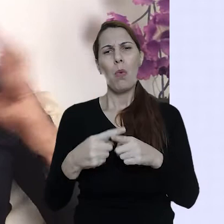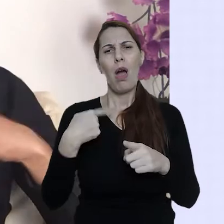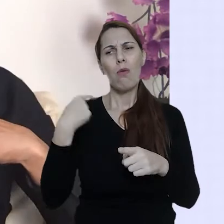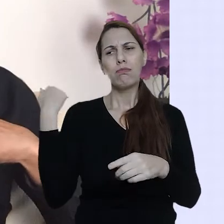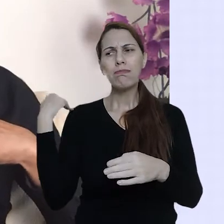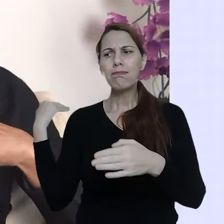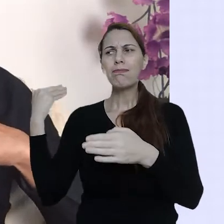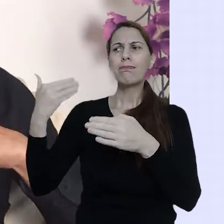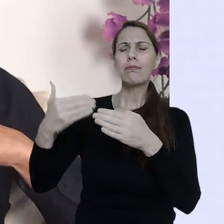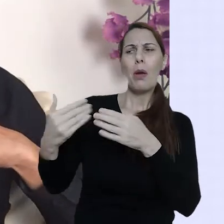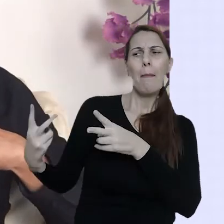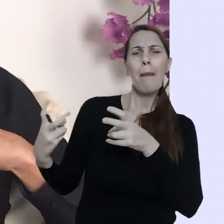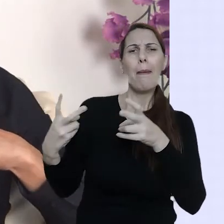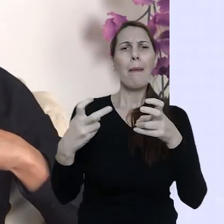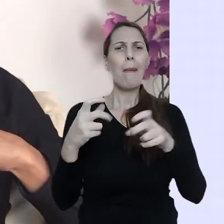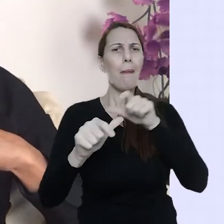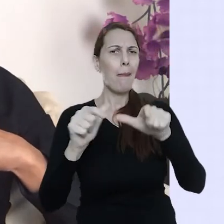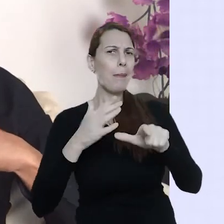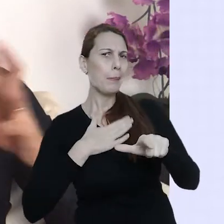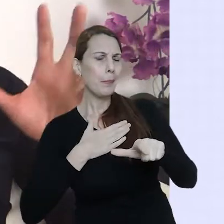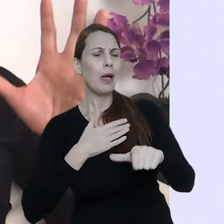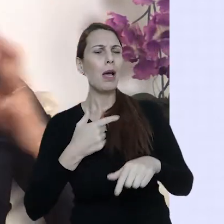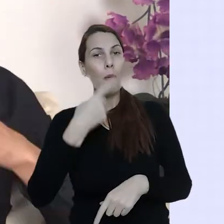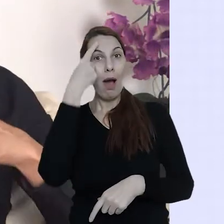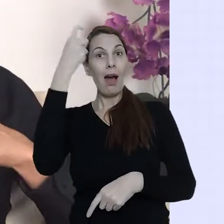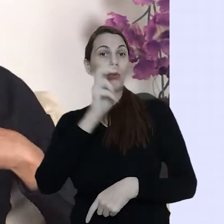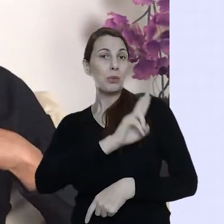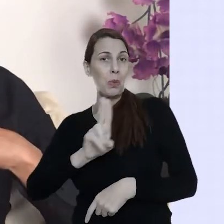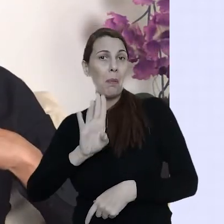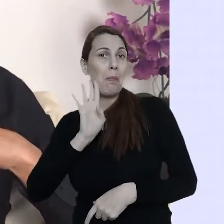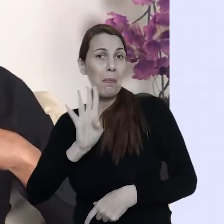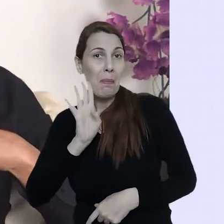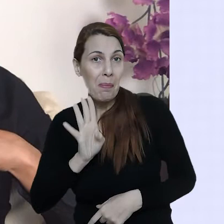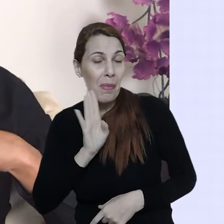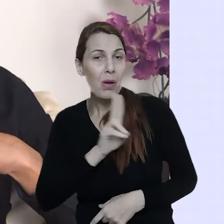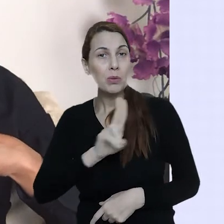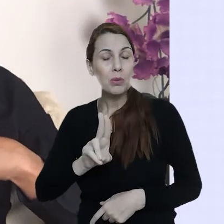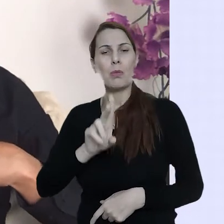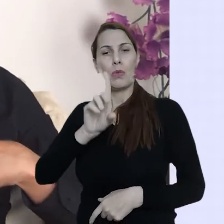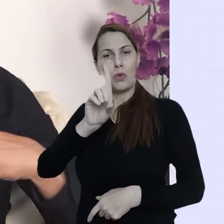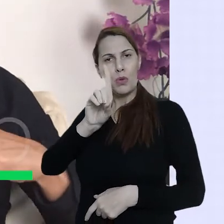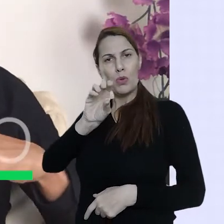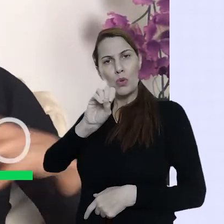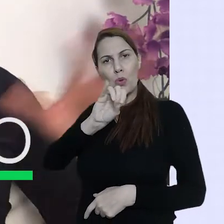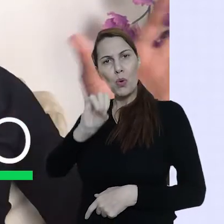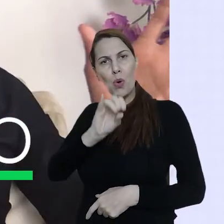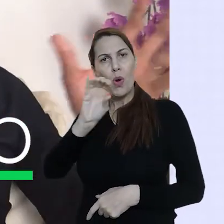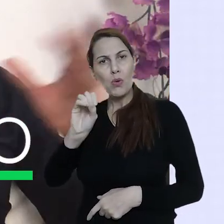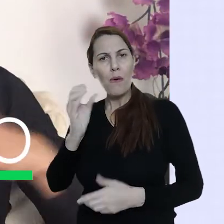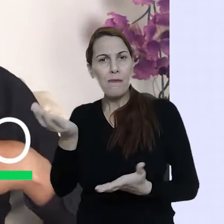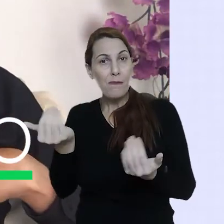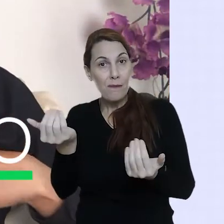que eu venho atuando aí. E eu criei um nome bacana aí que se chama